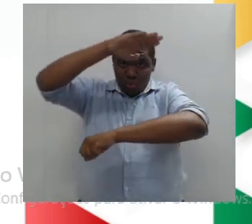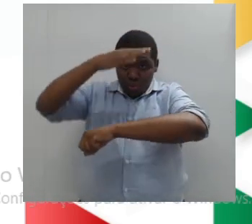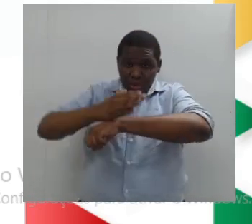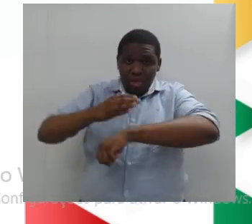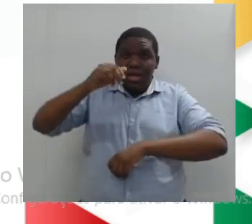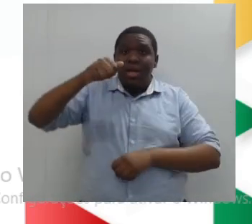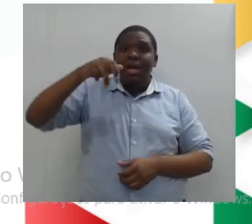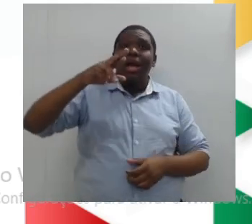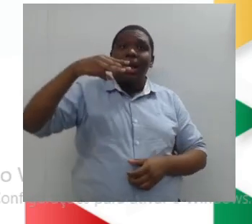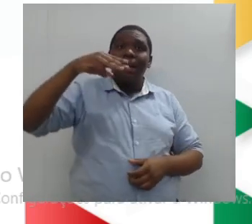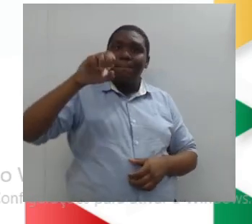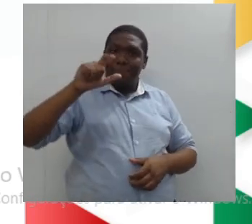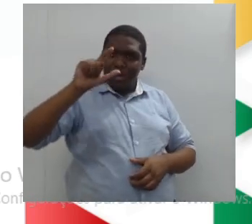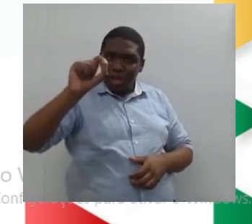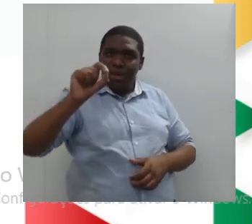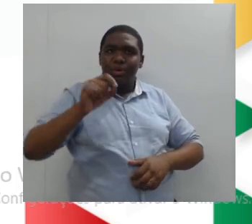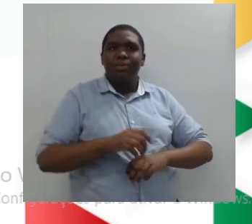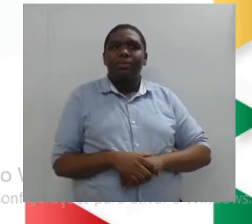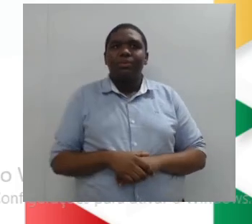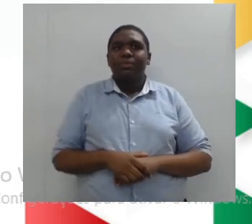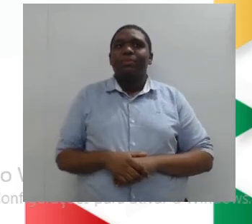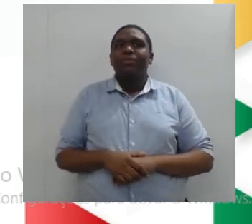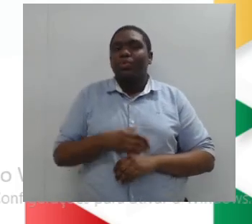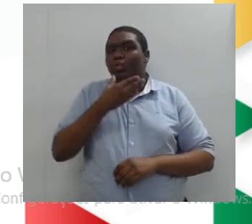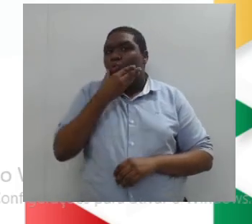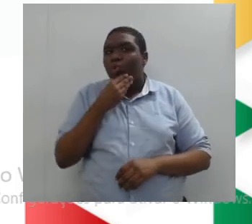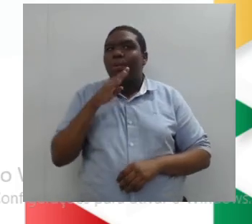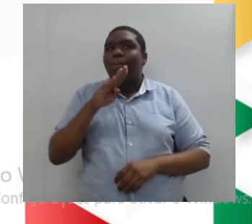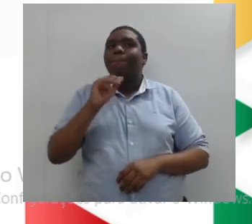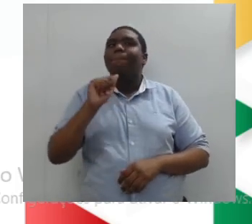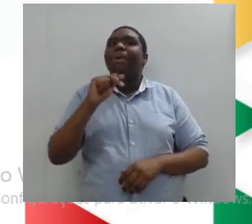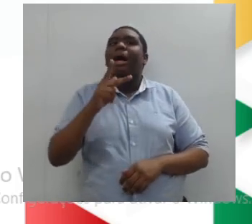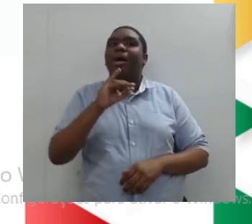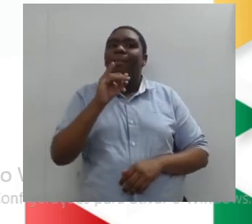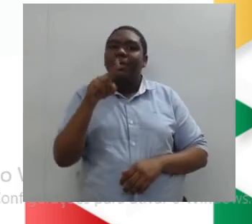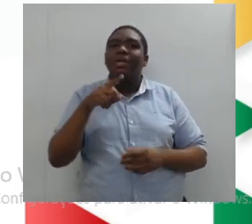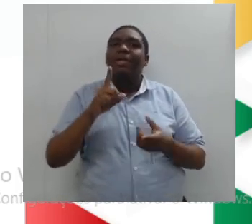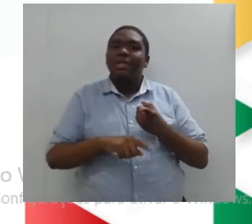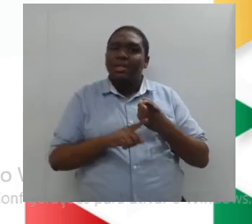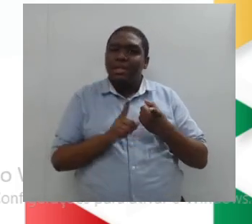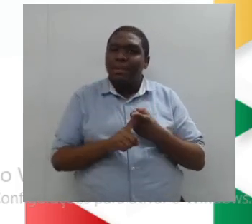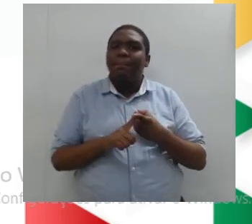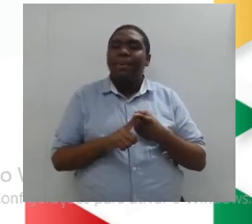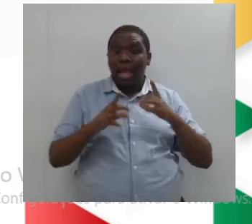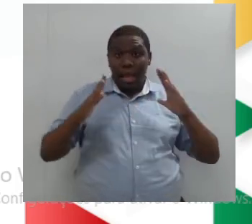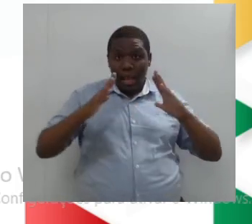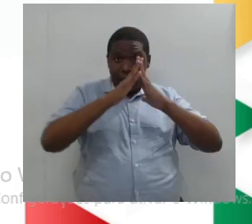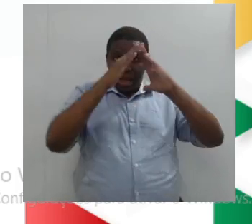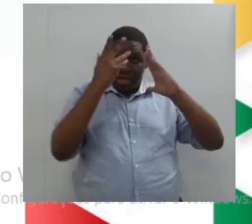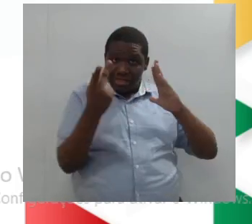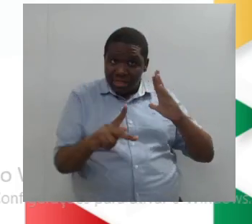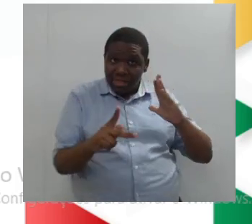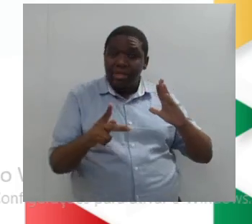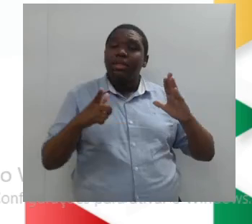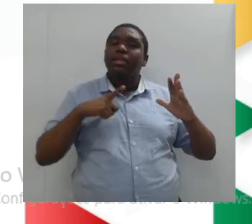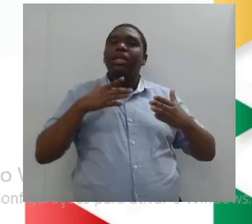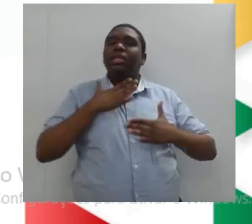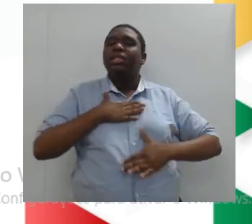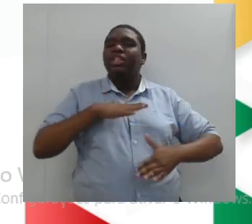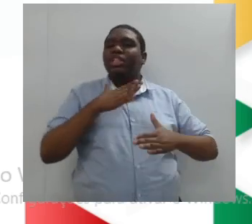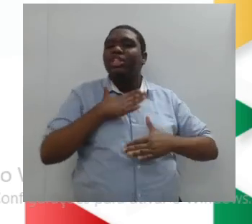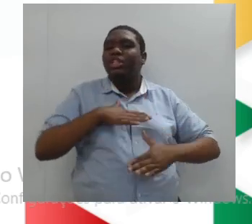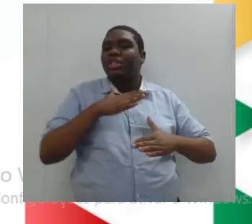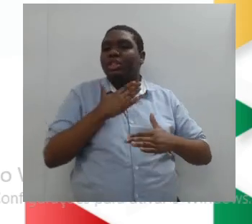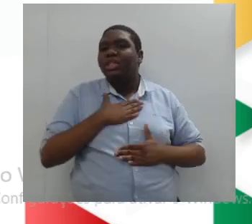repousa os restos mortais do Bab, bem como a mansão de Bagi, em Acá, onde descansam